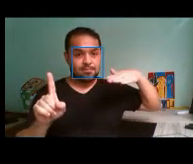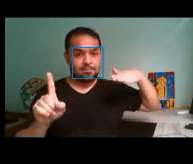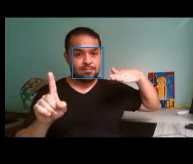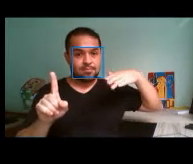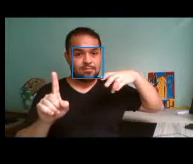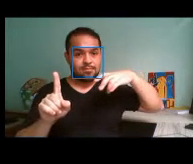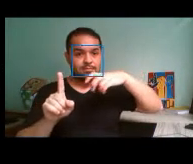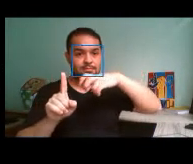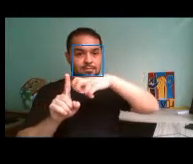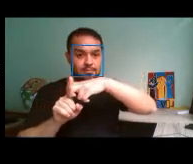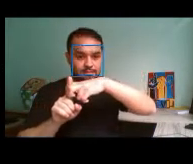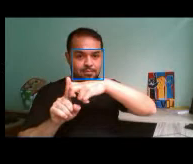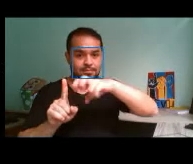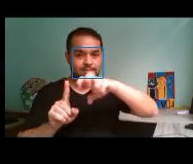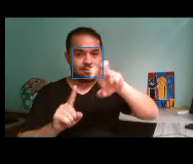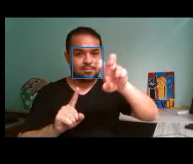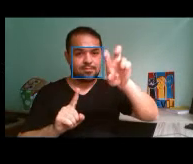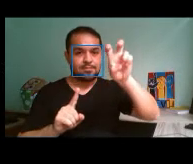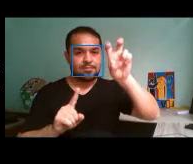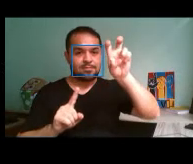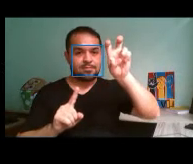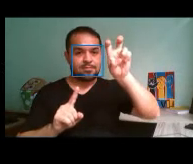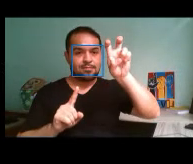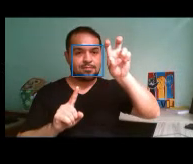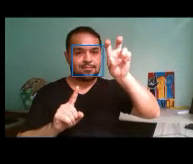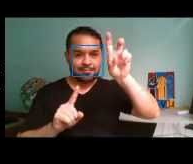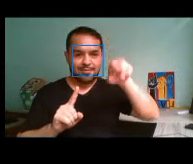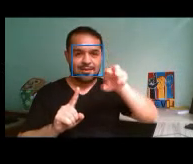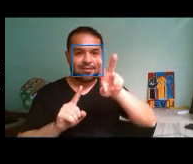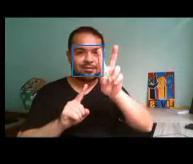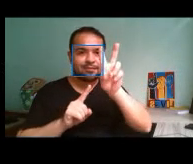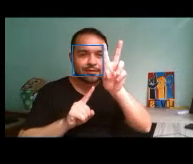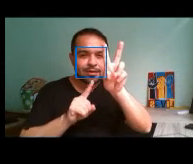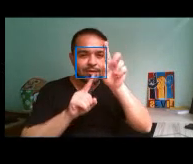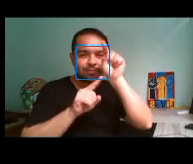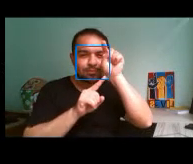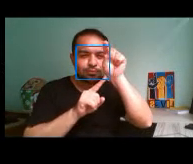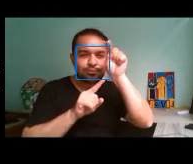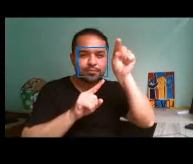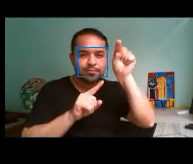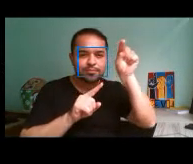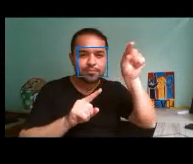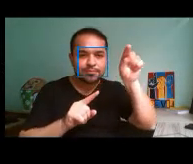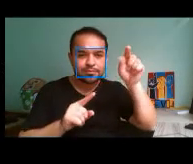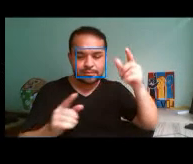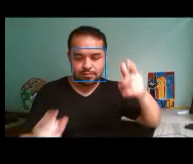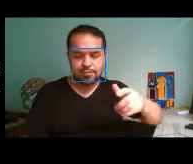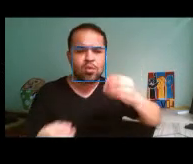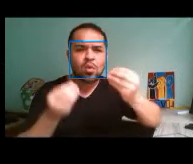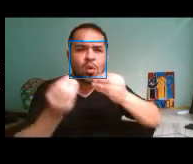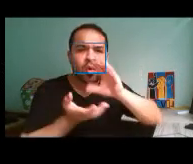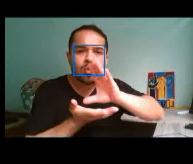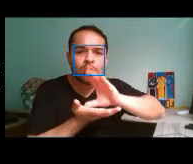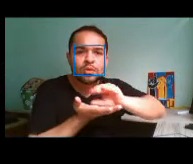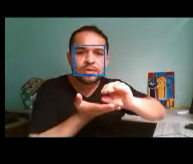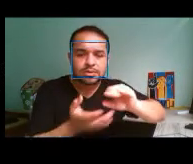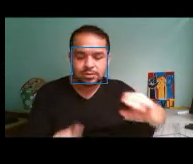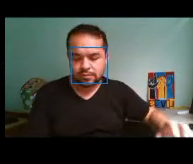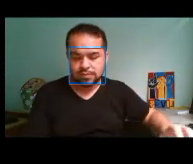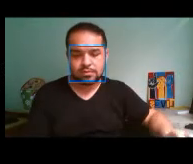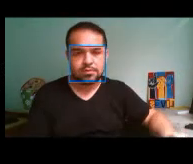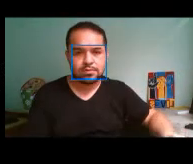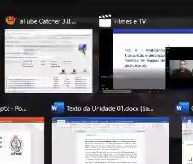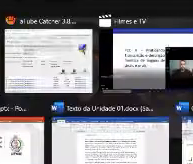primeira, a gente vai ver o símbolo, muda para essa outra mão aqui, olha, tá vendo? Essa mão, o símbolo é um V com